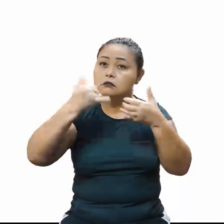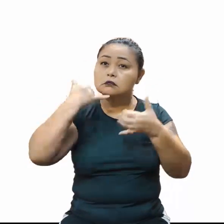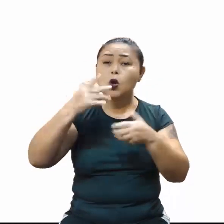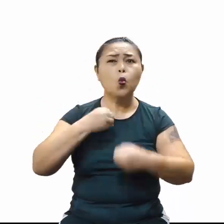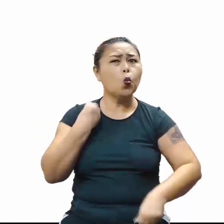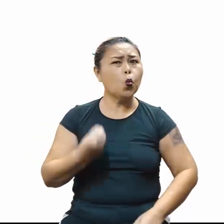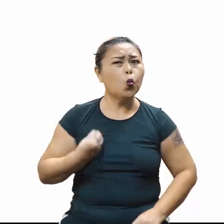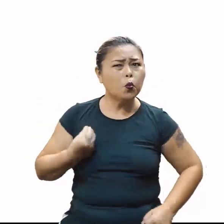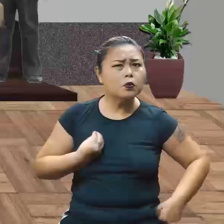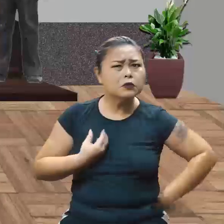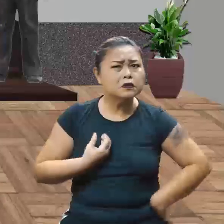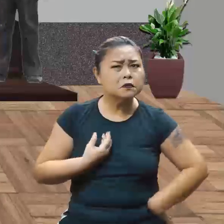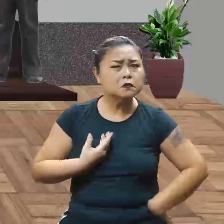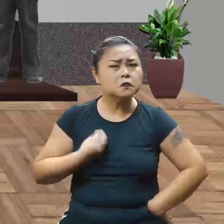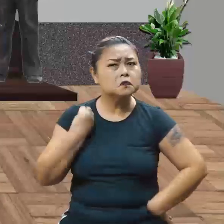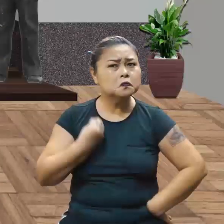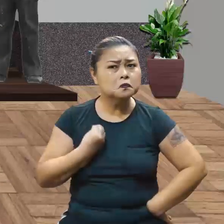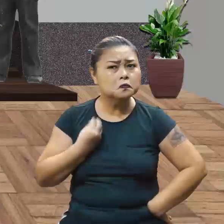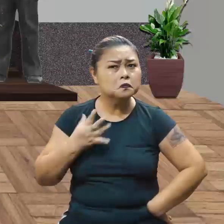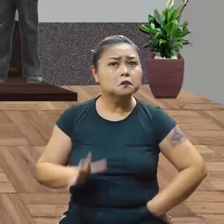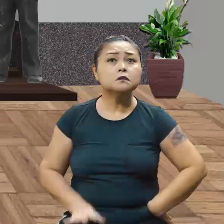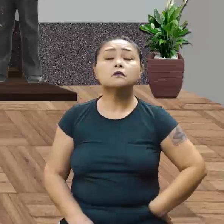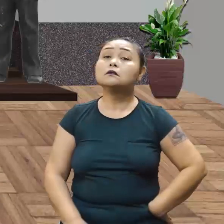que é isso?